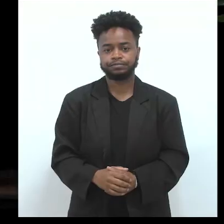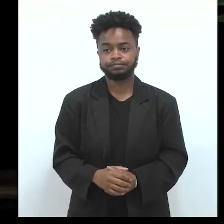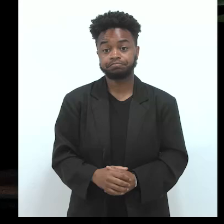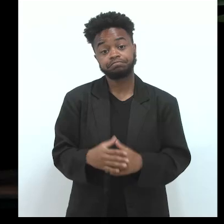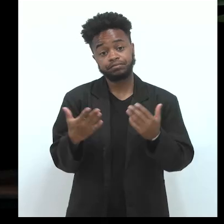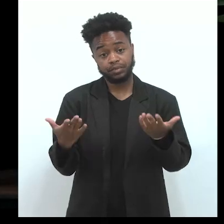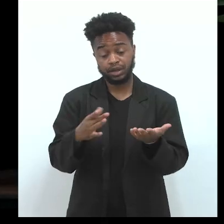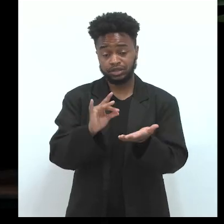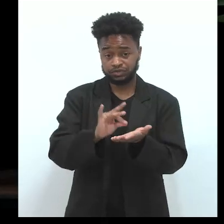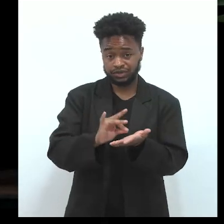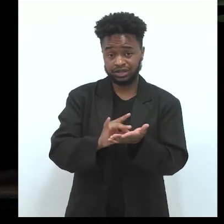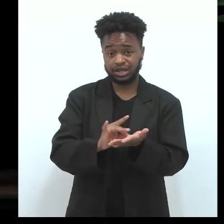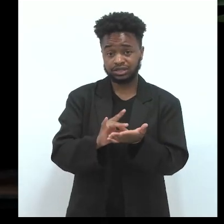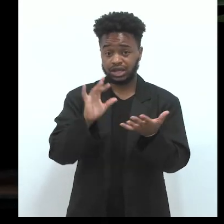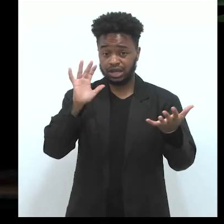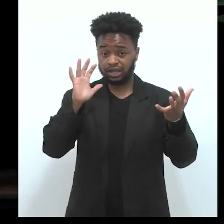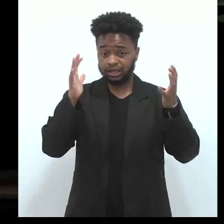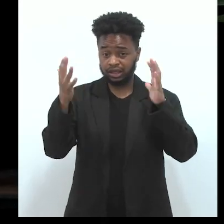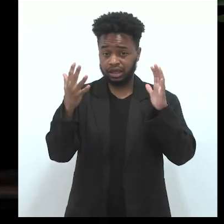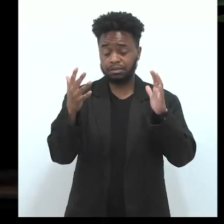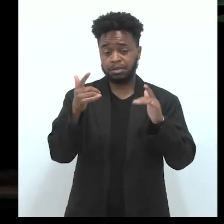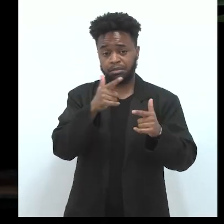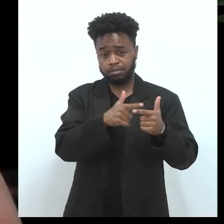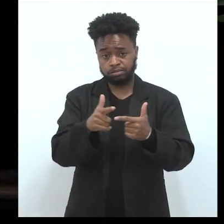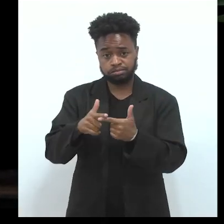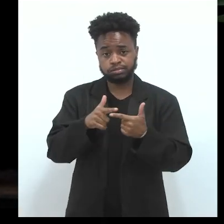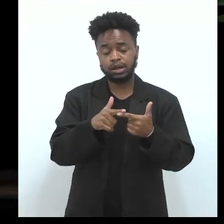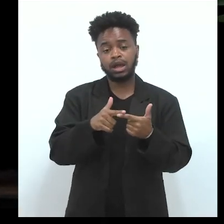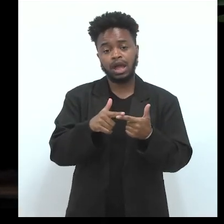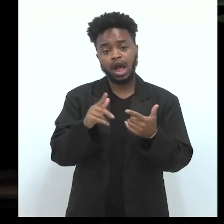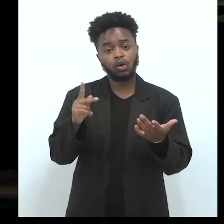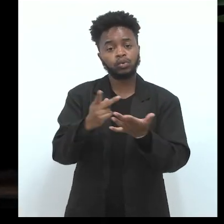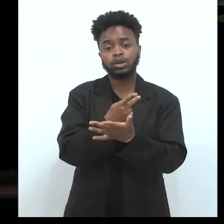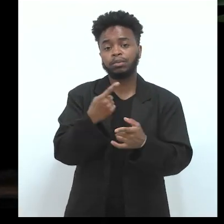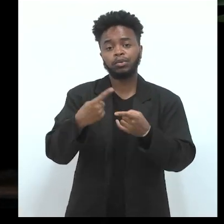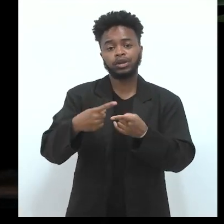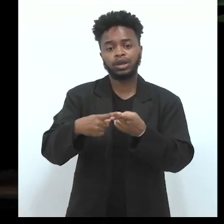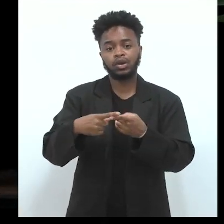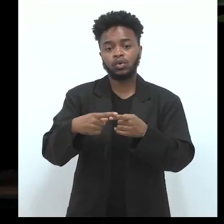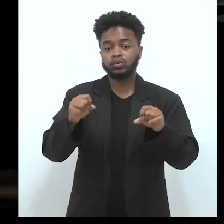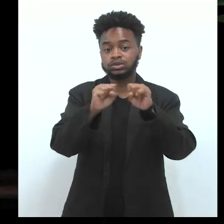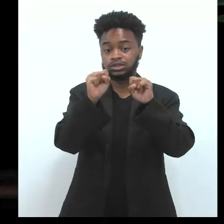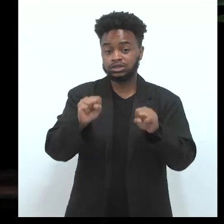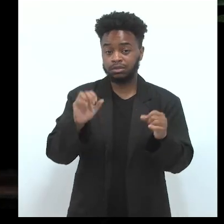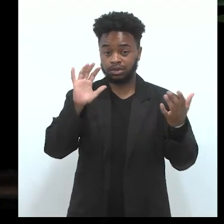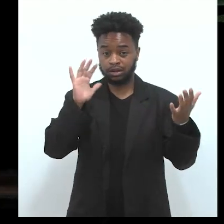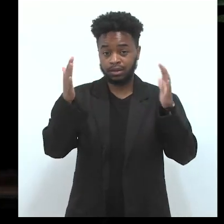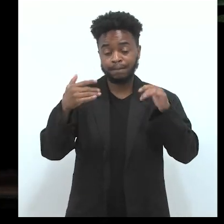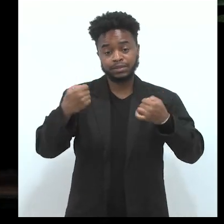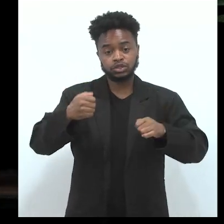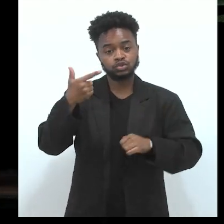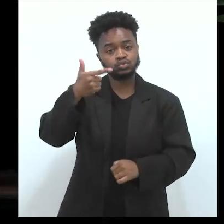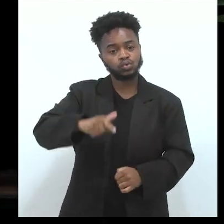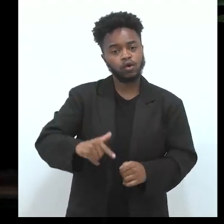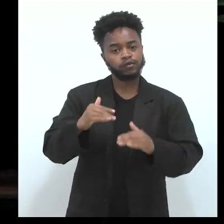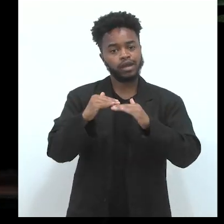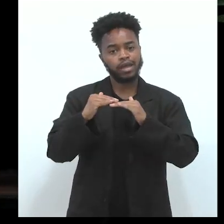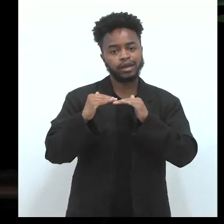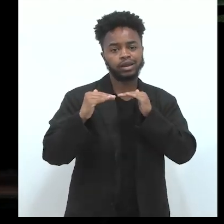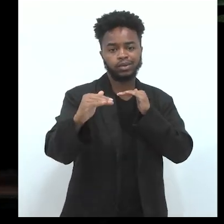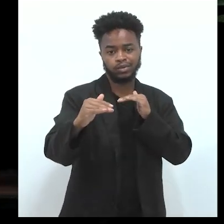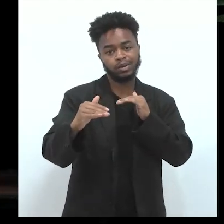Na verdade, os eventos extremos, eles acontecem justamente porque o sistema climático está precisando voltar ao equilíbrio que